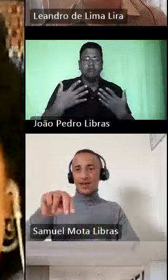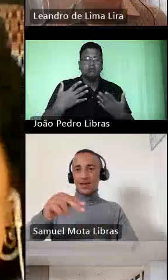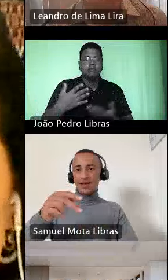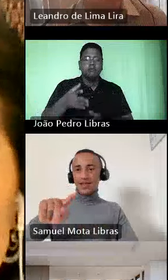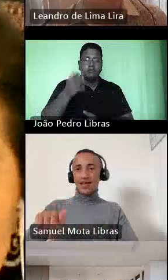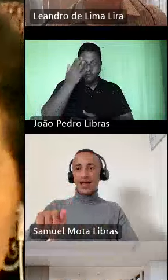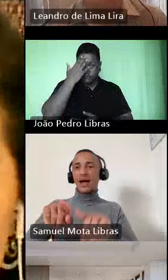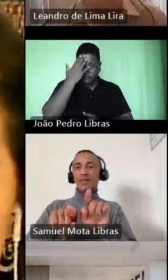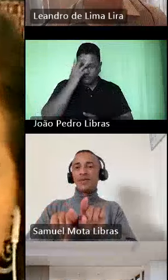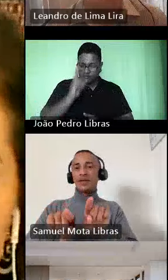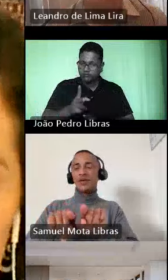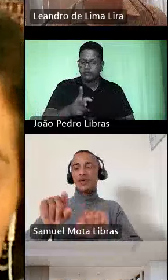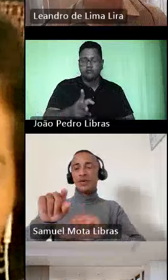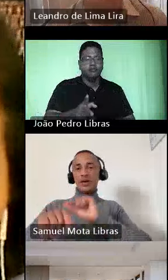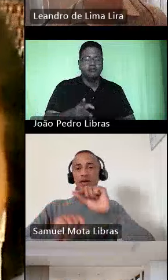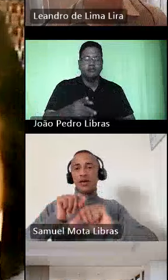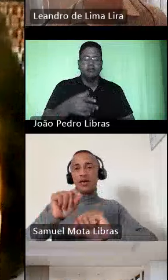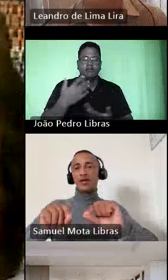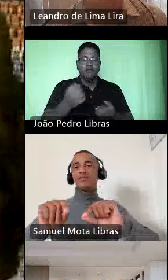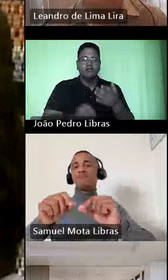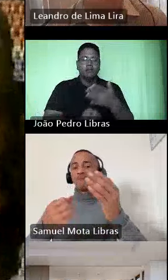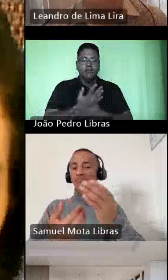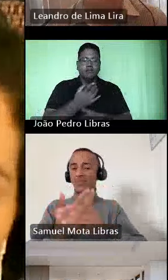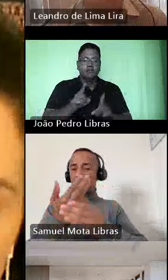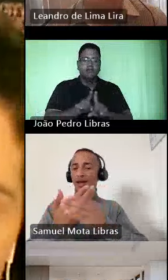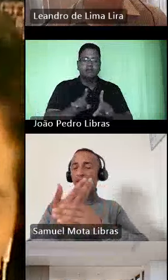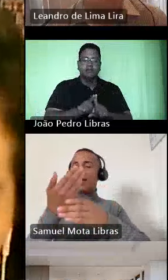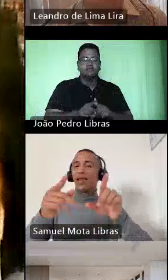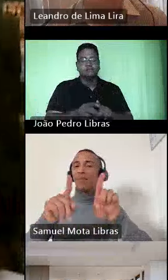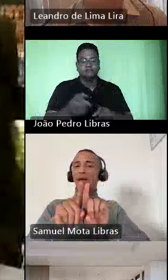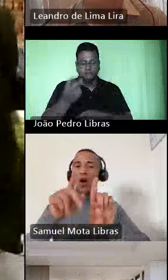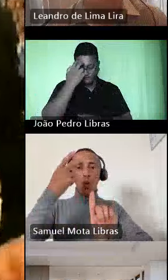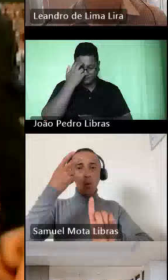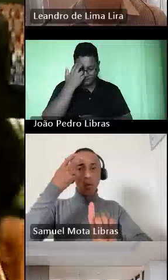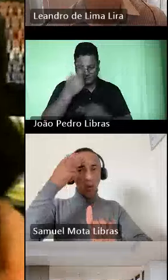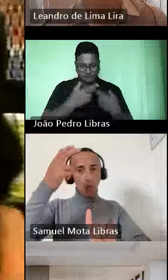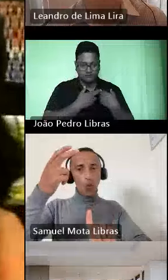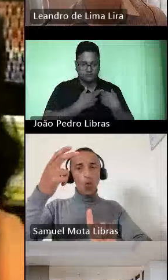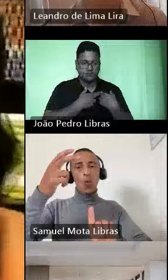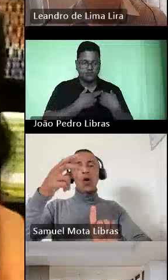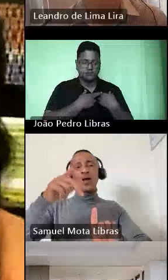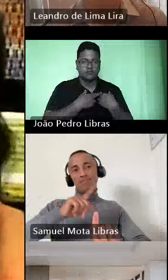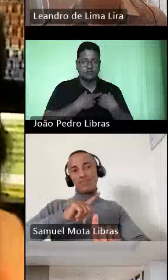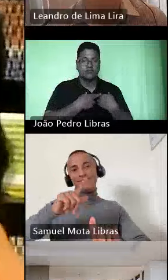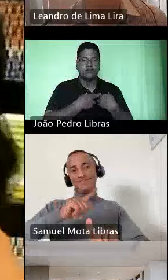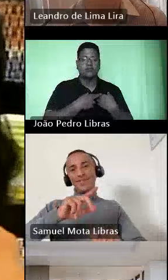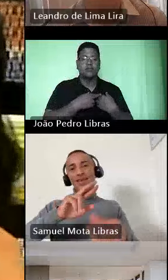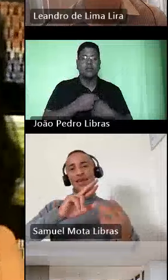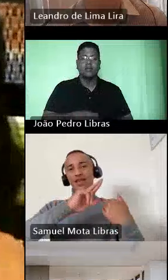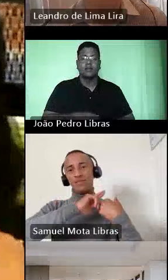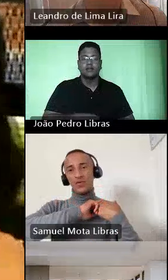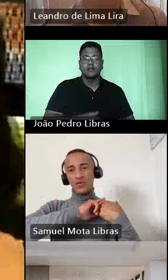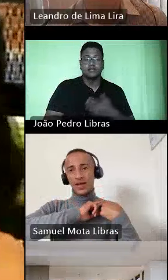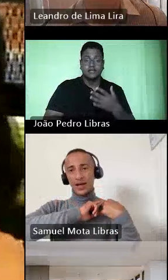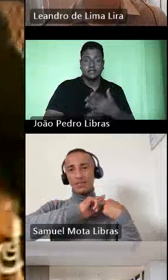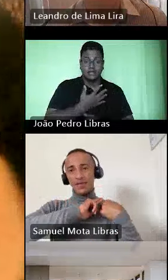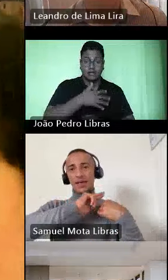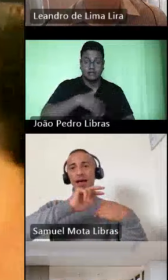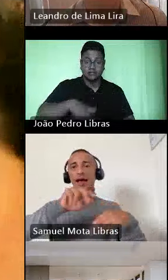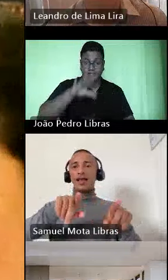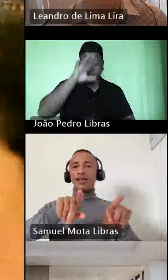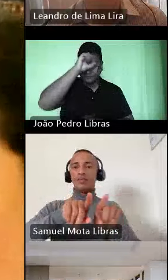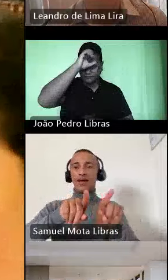né a gente está criar também a cultura de assumir responsabilidade mas uma cultura de um assim a gente criar um ambiente de aprendizagem